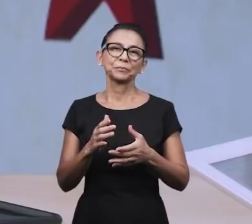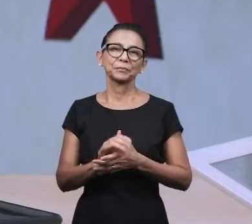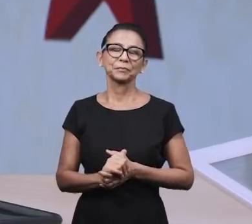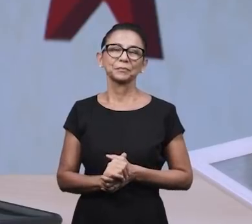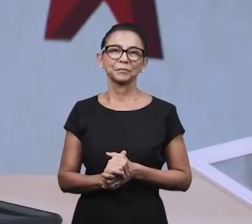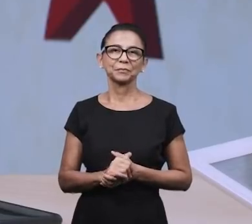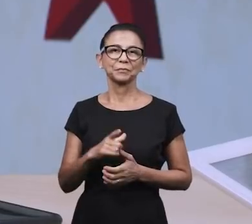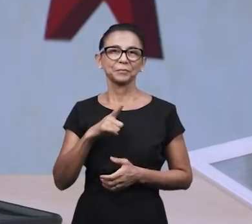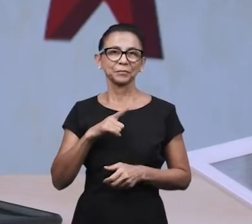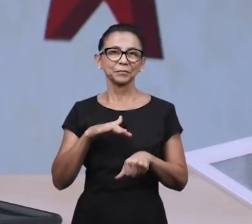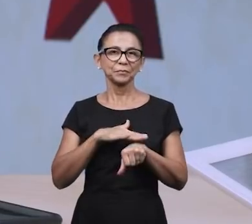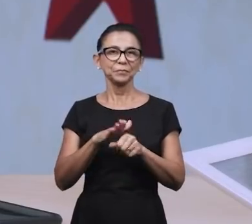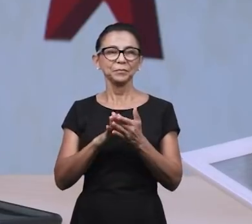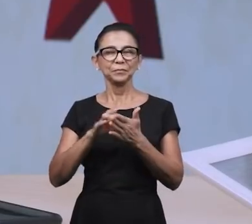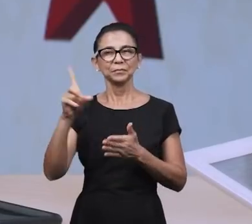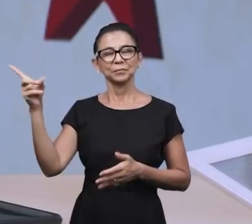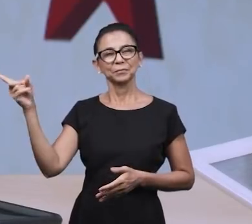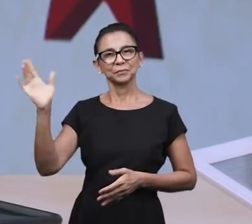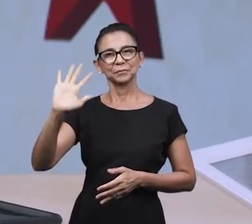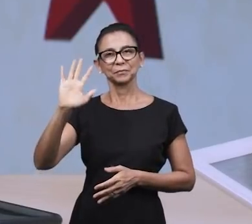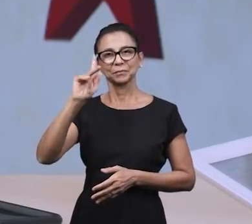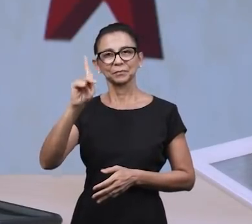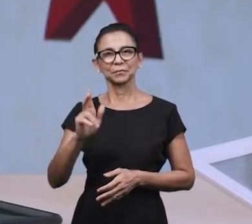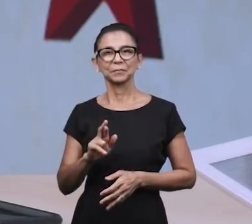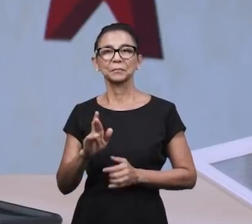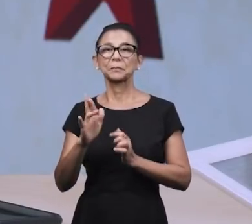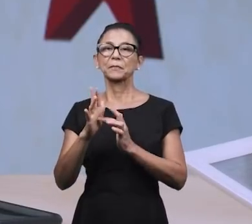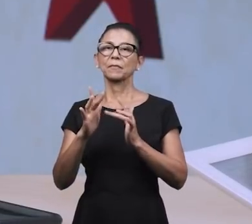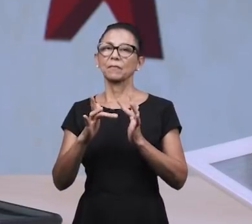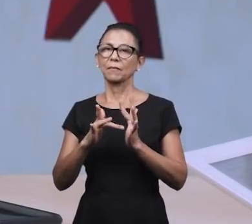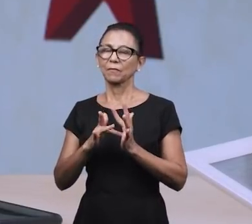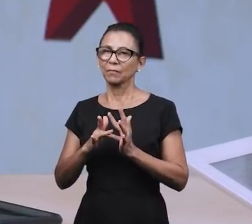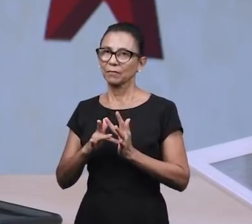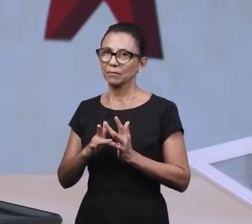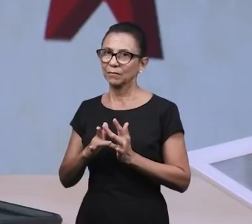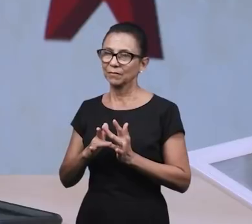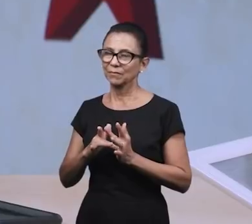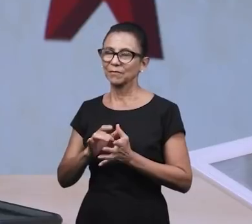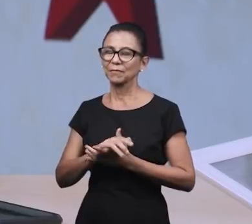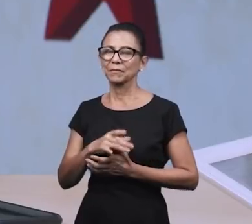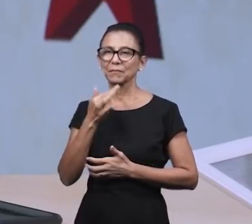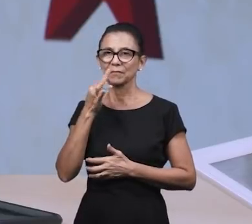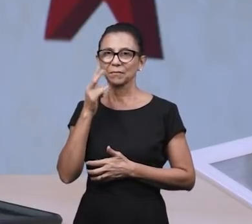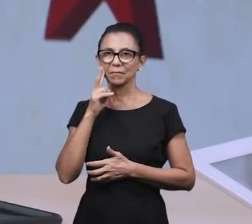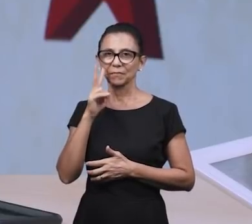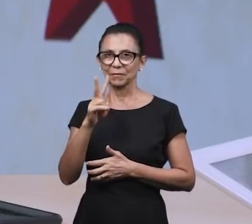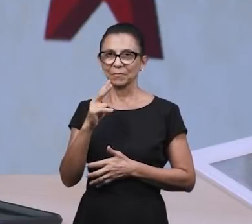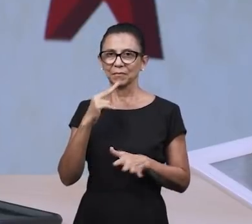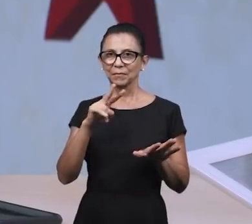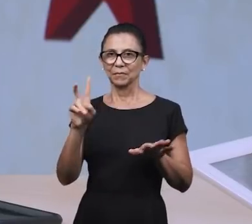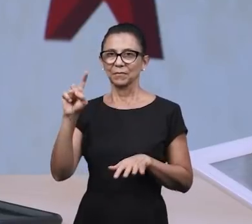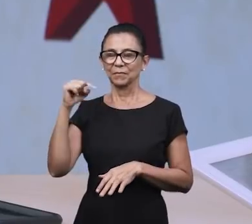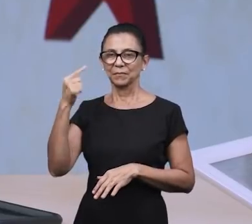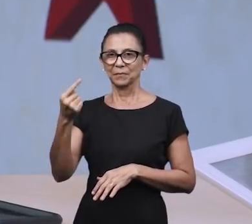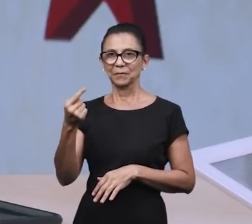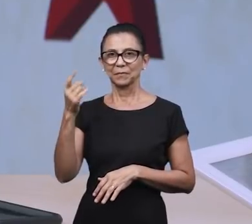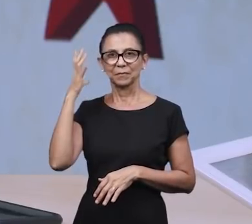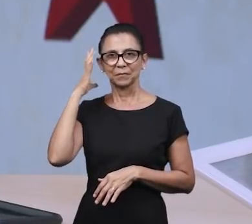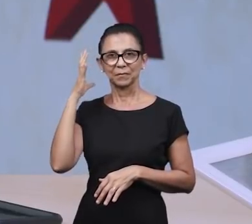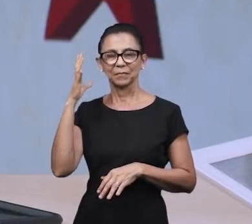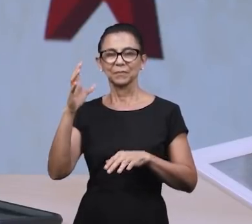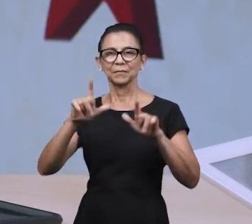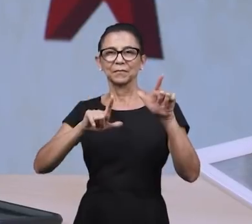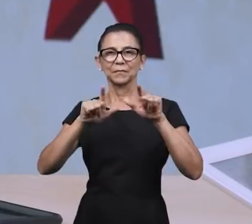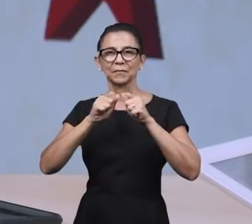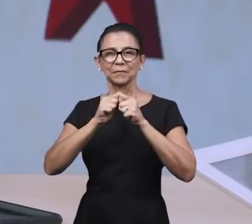programa Conversas Bíblicas. Assim a gente se despede de você com a paz do Senhor Jesus. Nos vemos, se Deus quiser, na próxima semana. Rádio TV